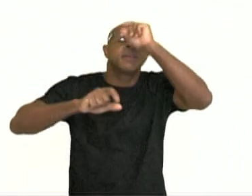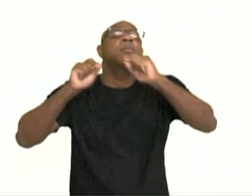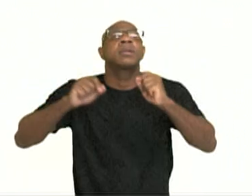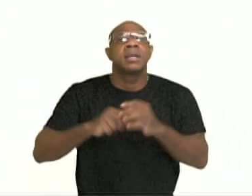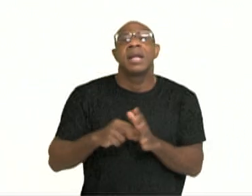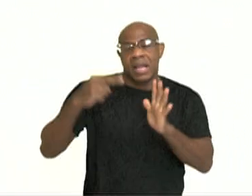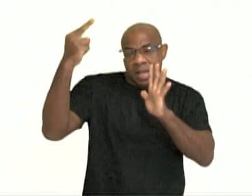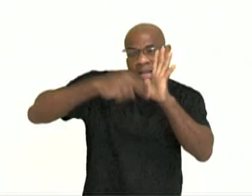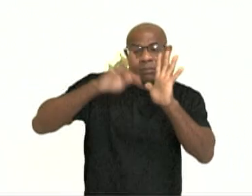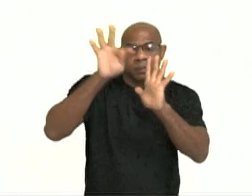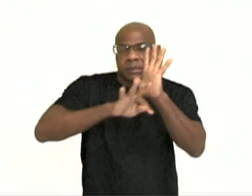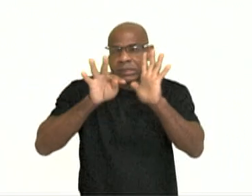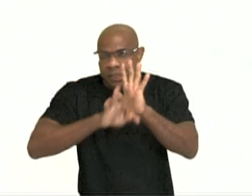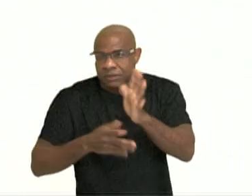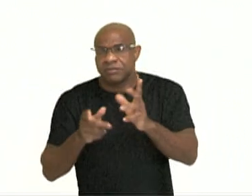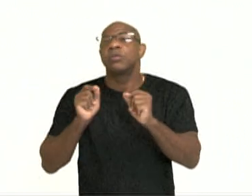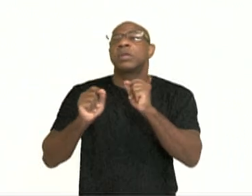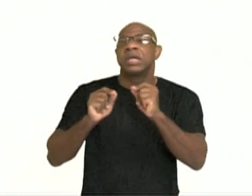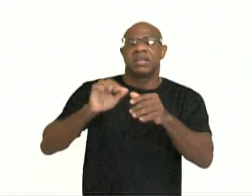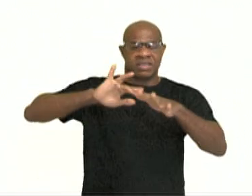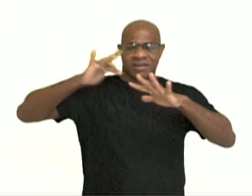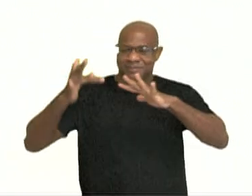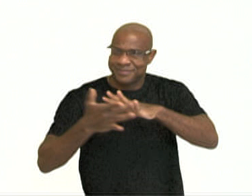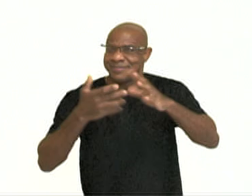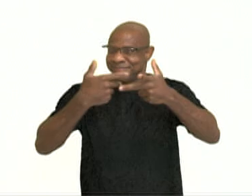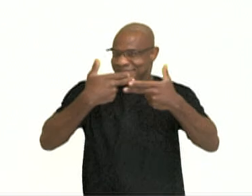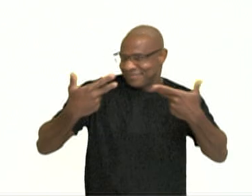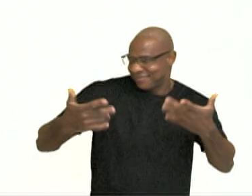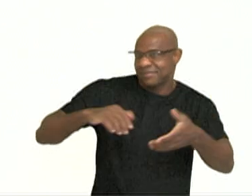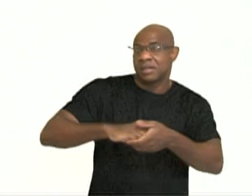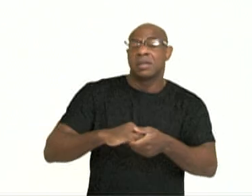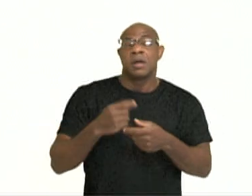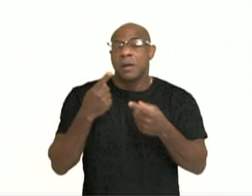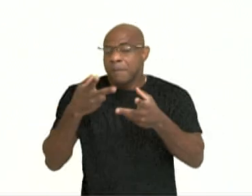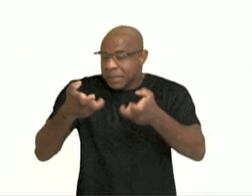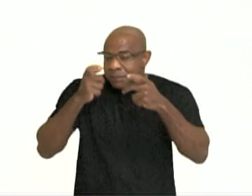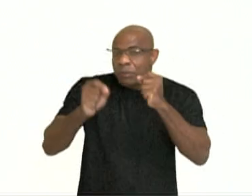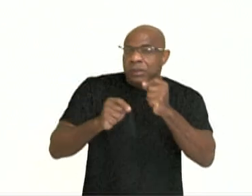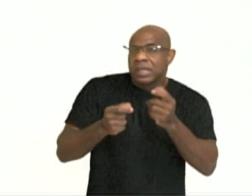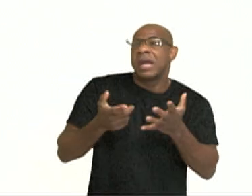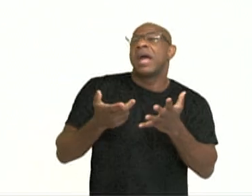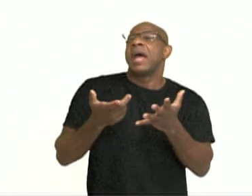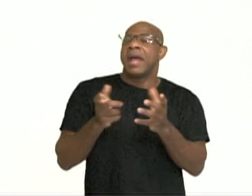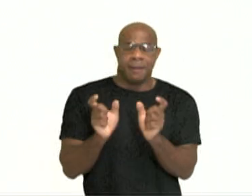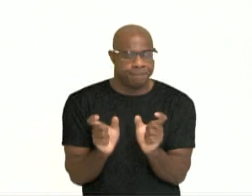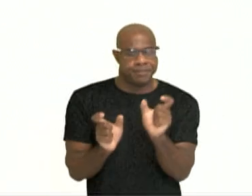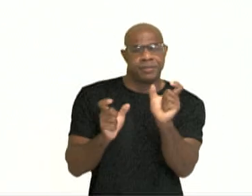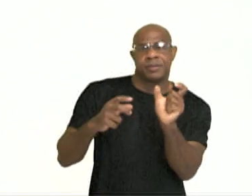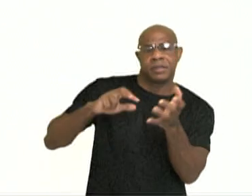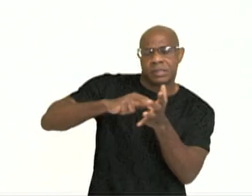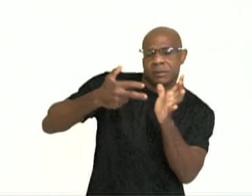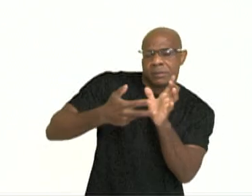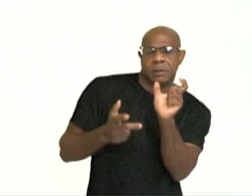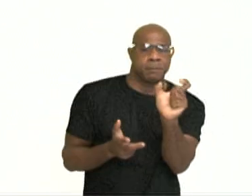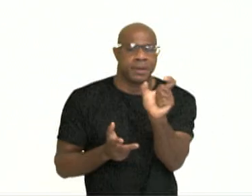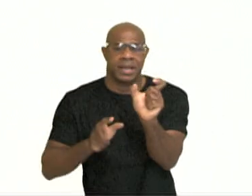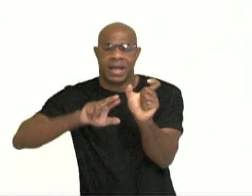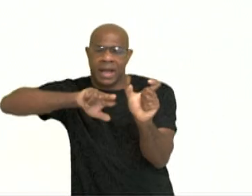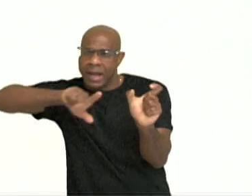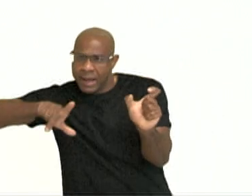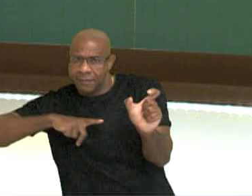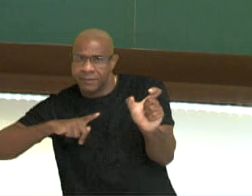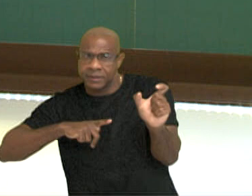sobre exposição nas redes sociais, analisamos o sentido de palavras ou expressões em um texto